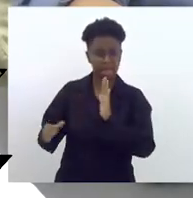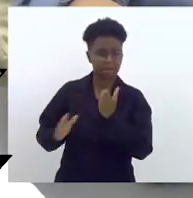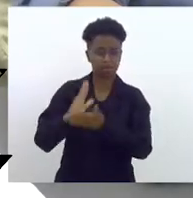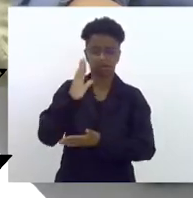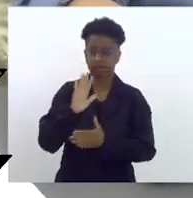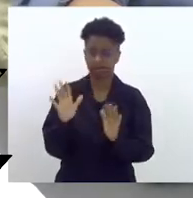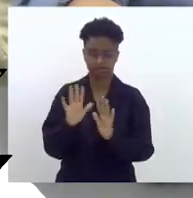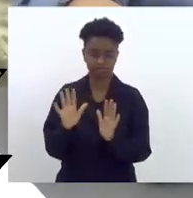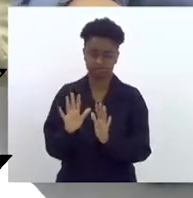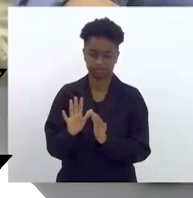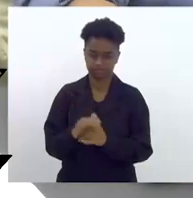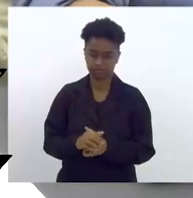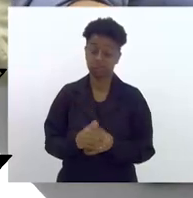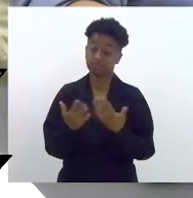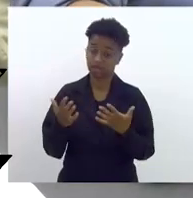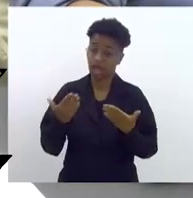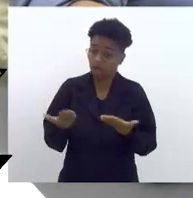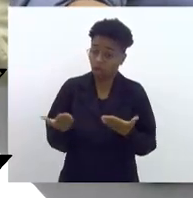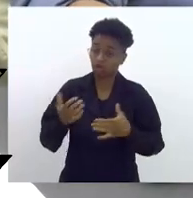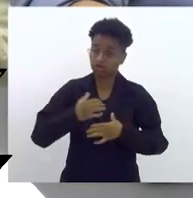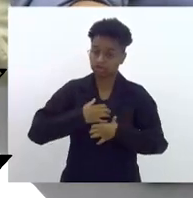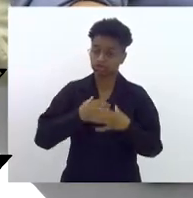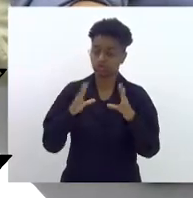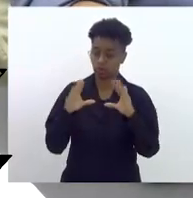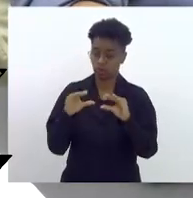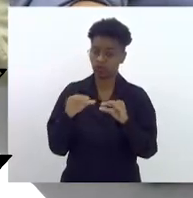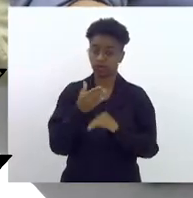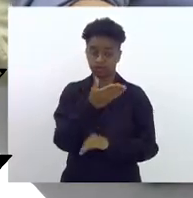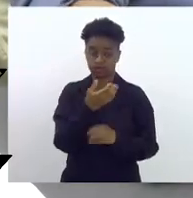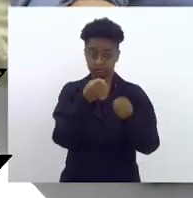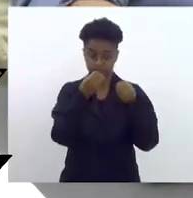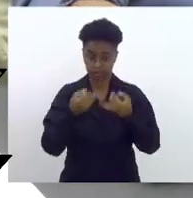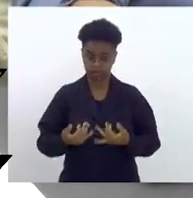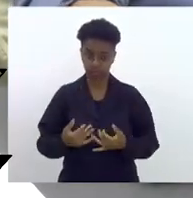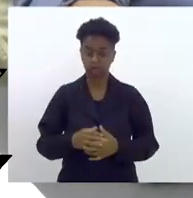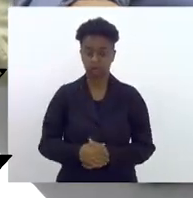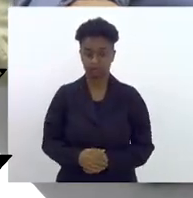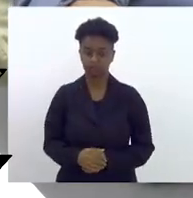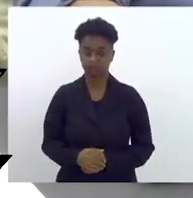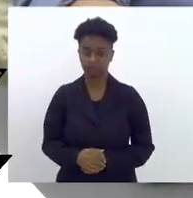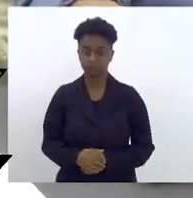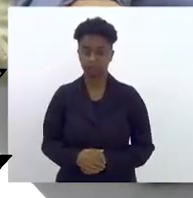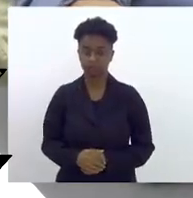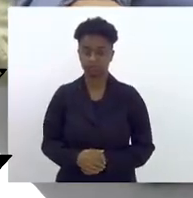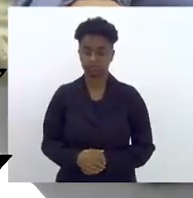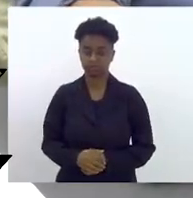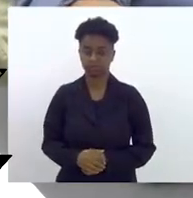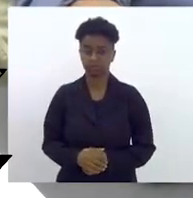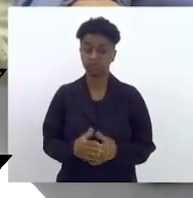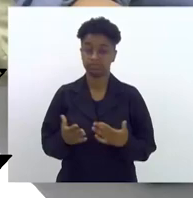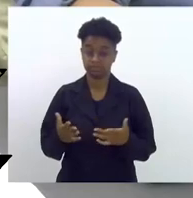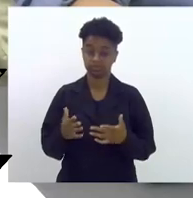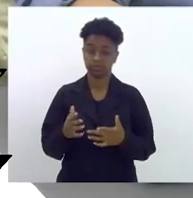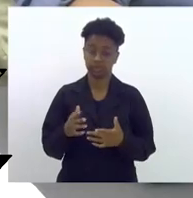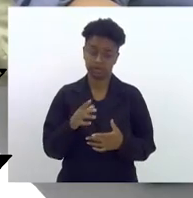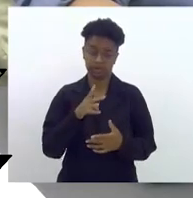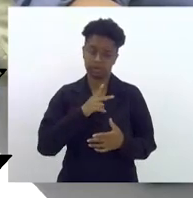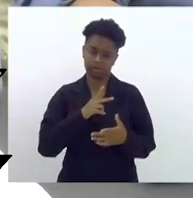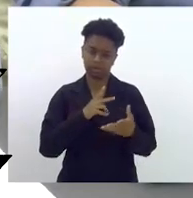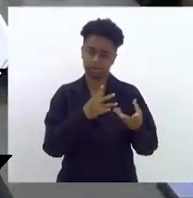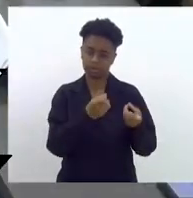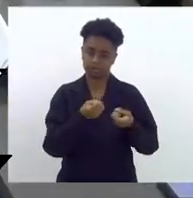na situação anterior eu fiquei mais importado com essa compreensão política que vossa excelência misternou particularmente